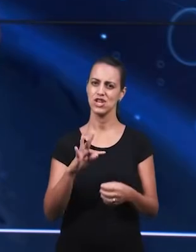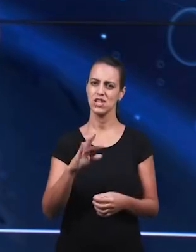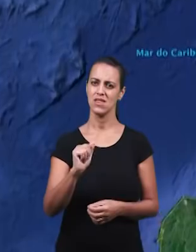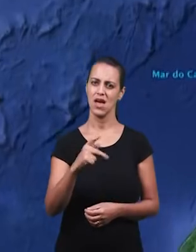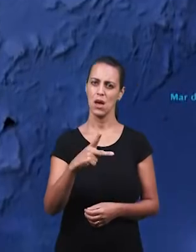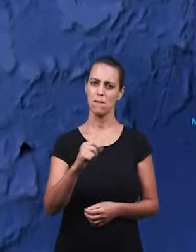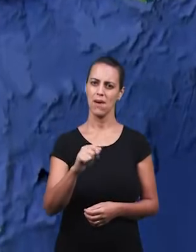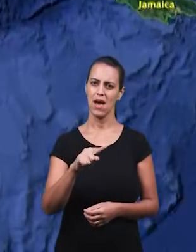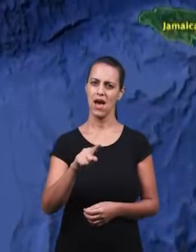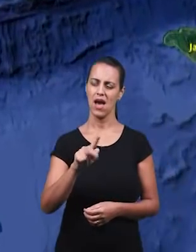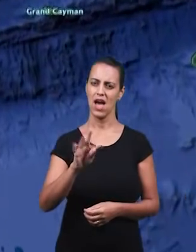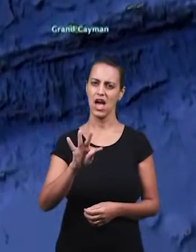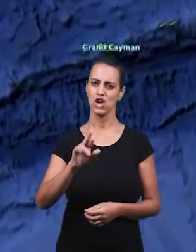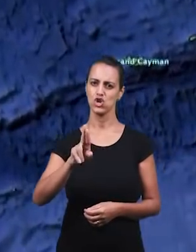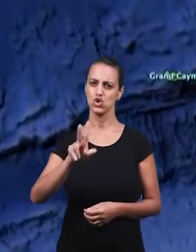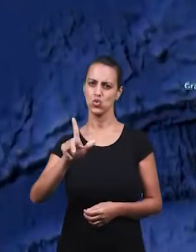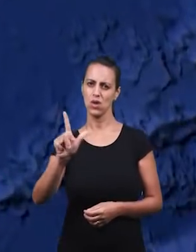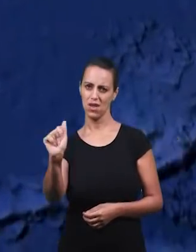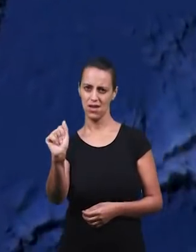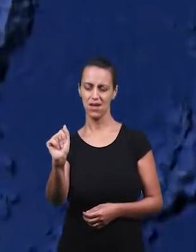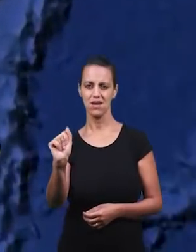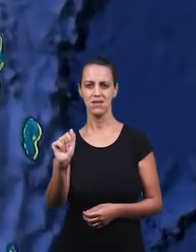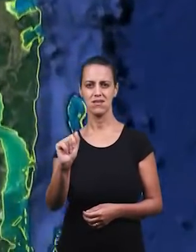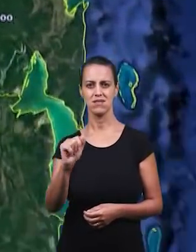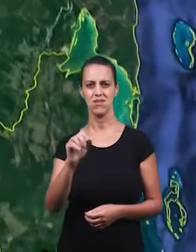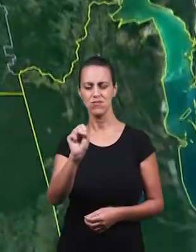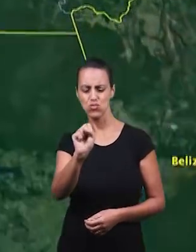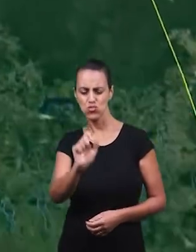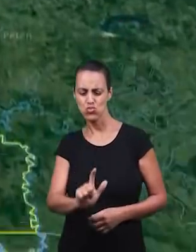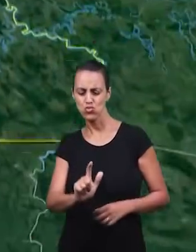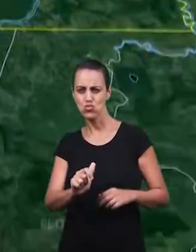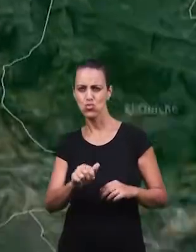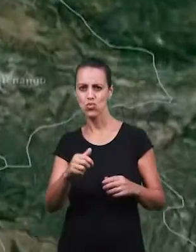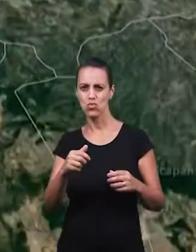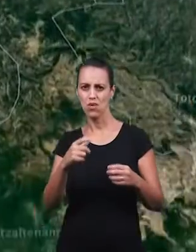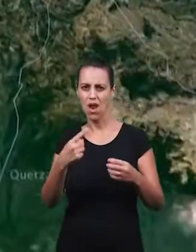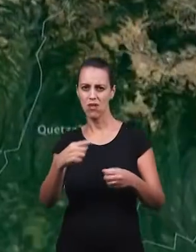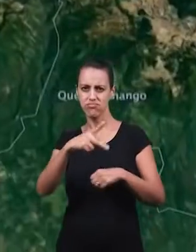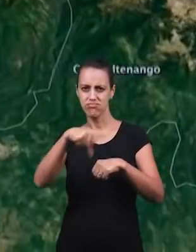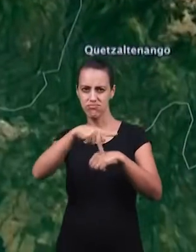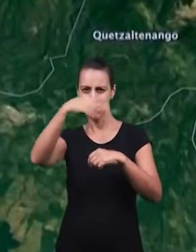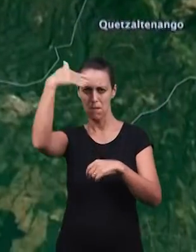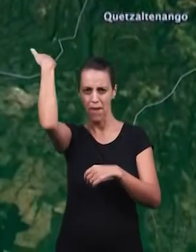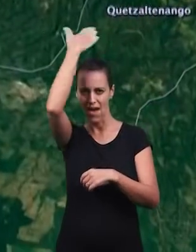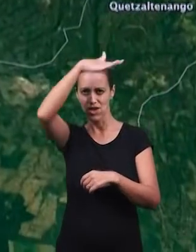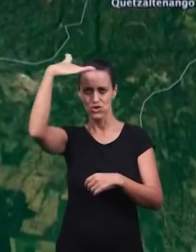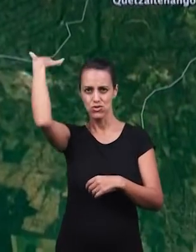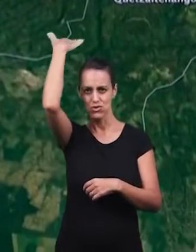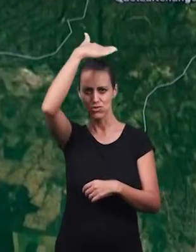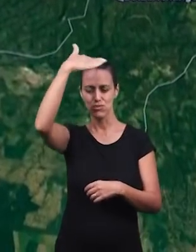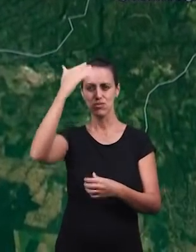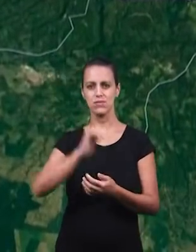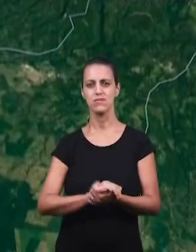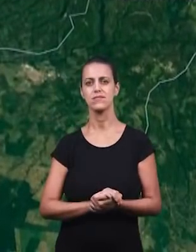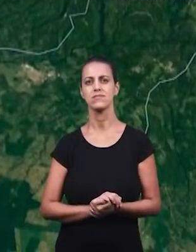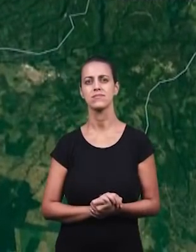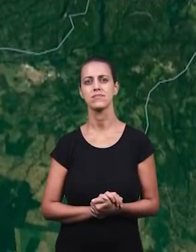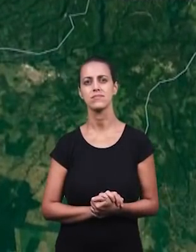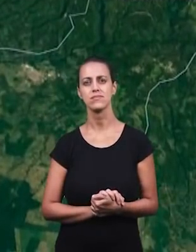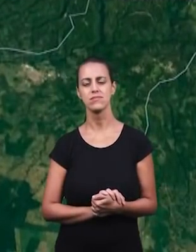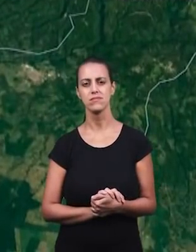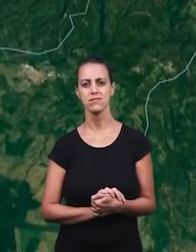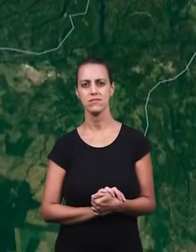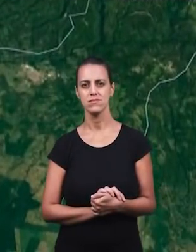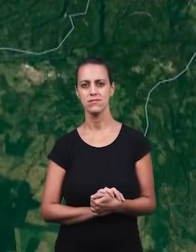Tapachula. Tapachula fica exatamente ali no sul do México, e próximos da fronteira com a Guatemala, no estado